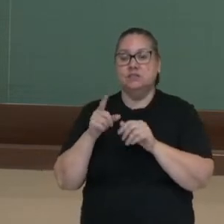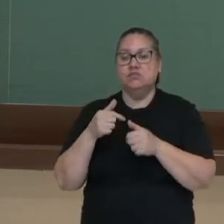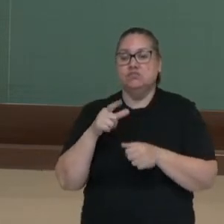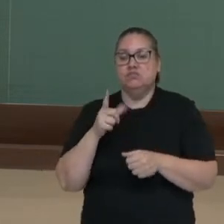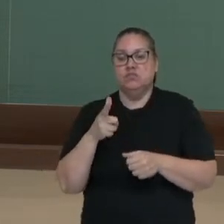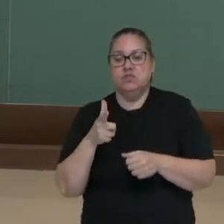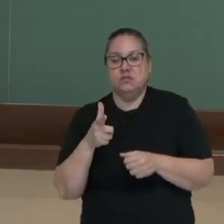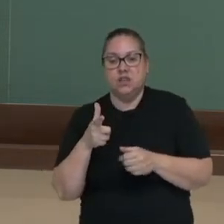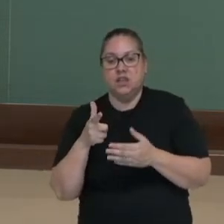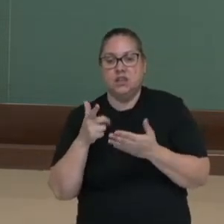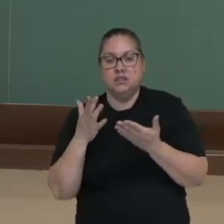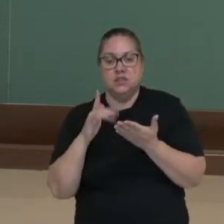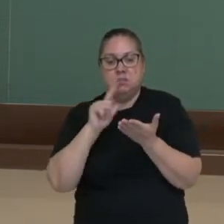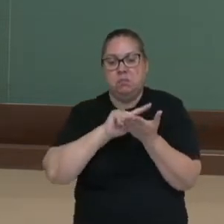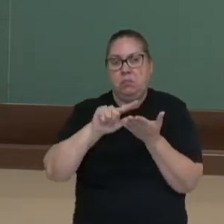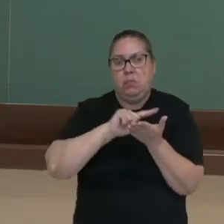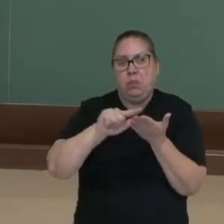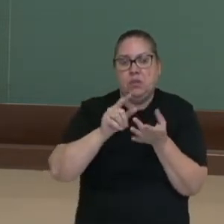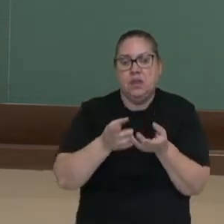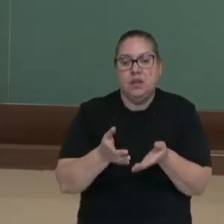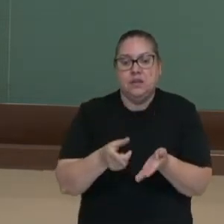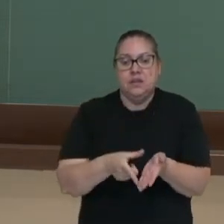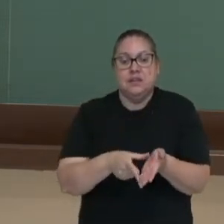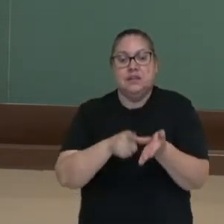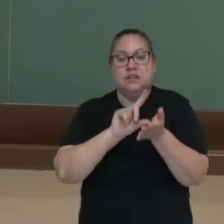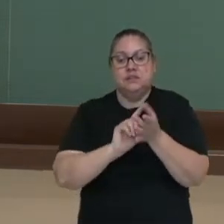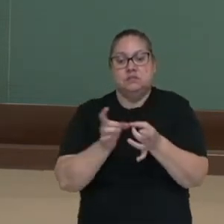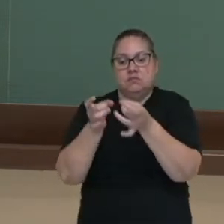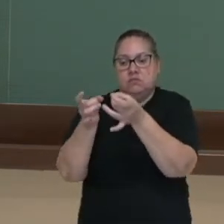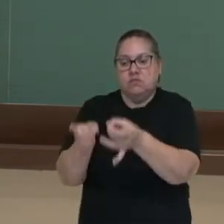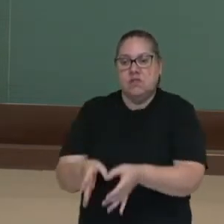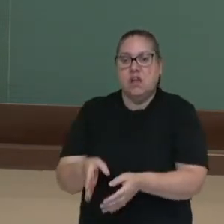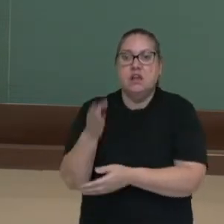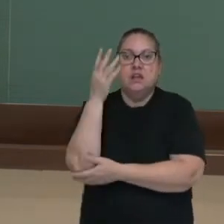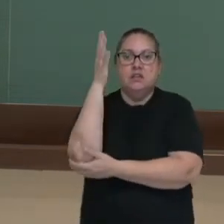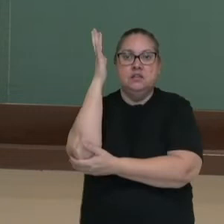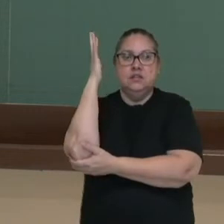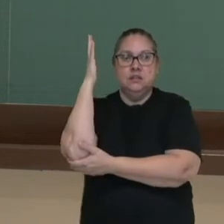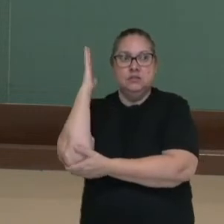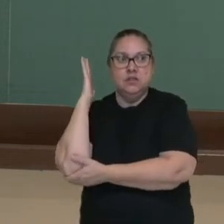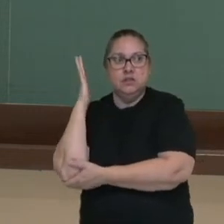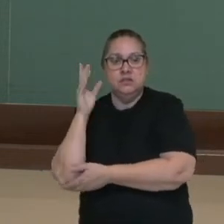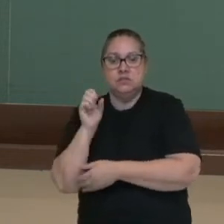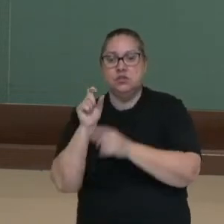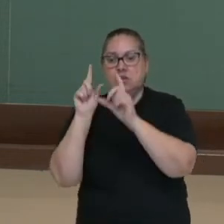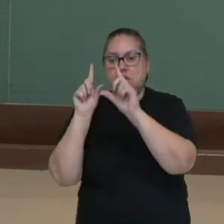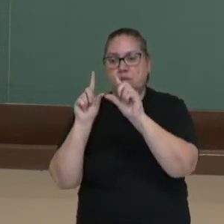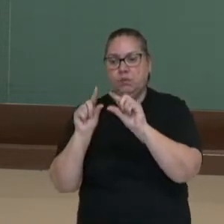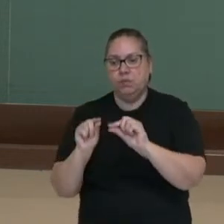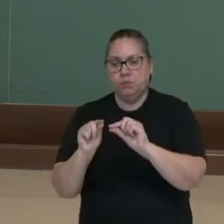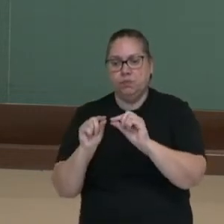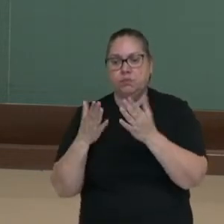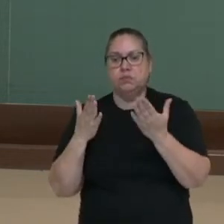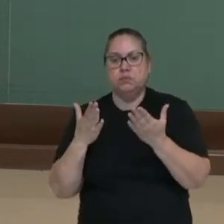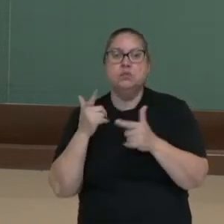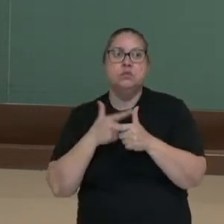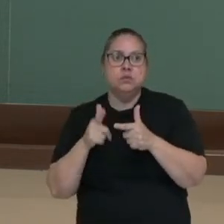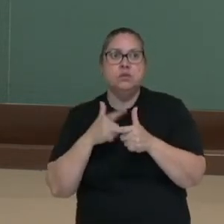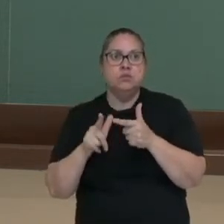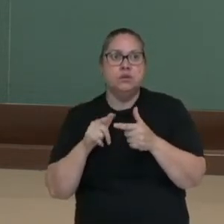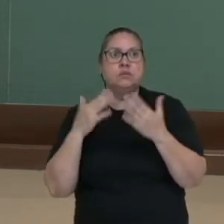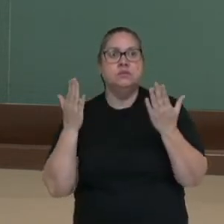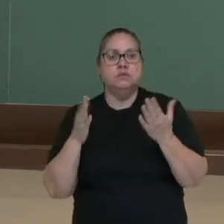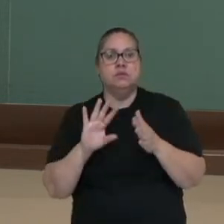tiver tratamento antes de ser lançado na natureza, se ele tem o tratamento, diminui os impactos que ele vai gerar,